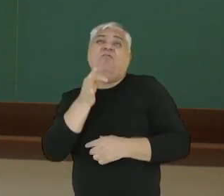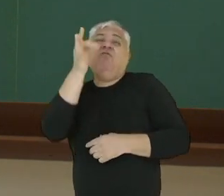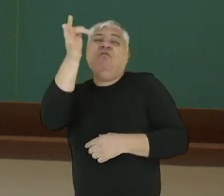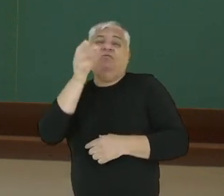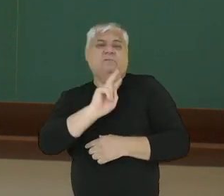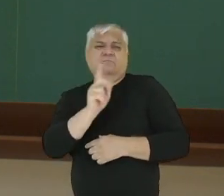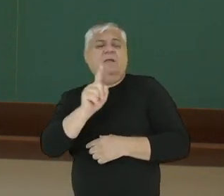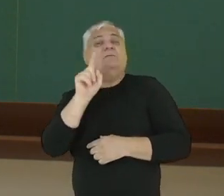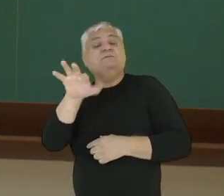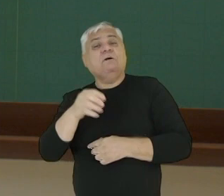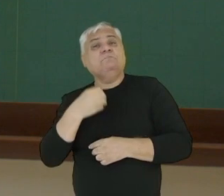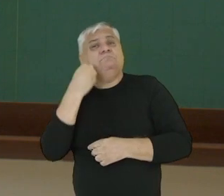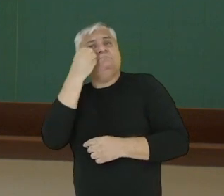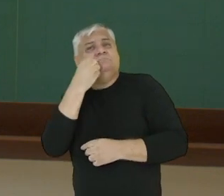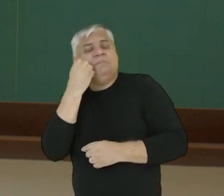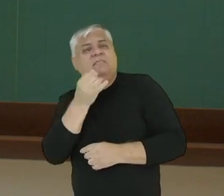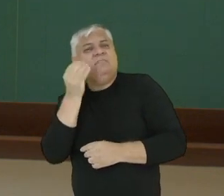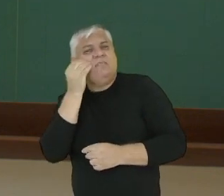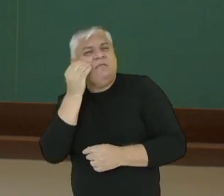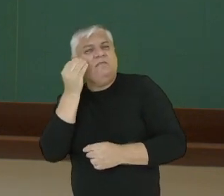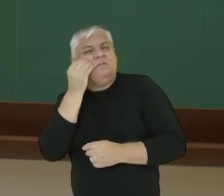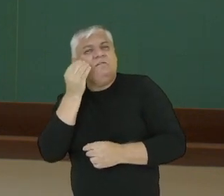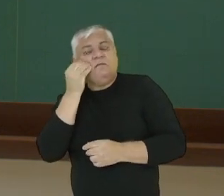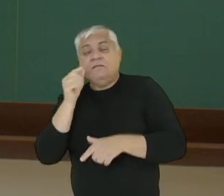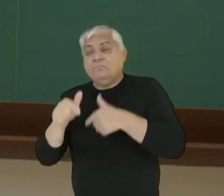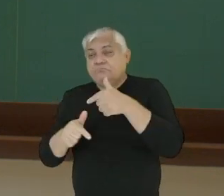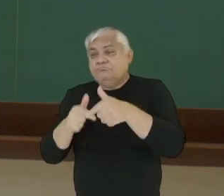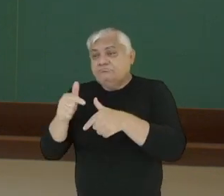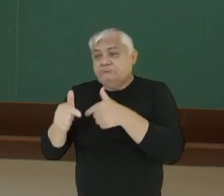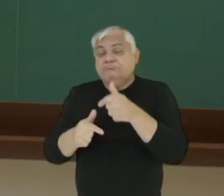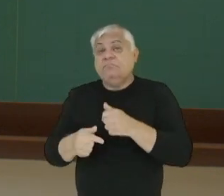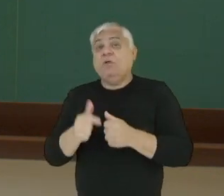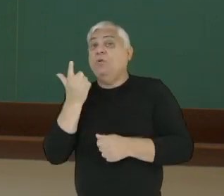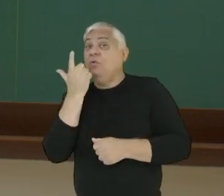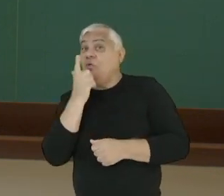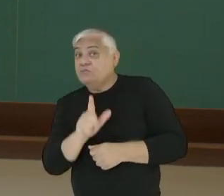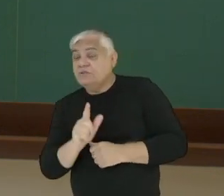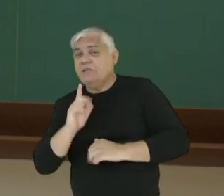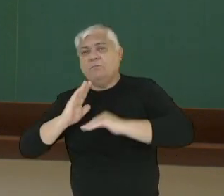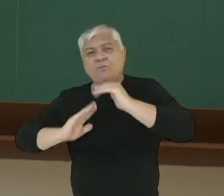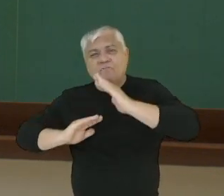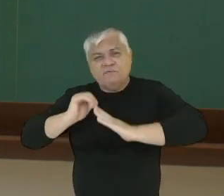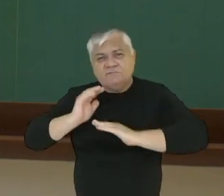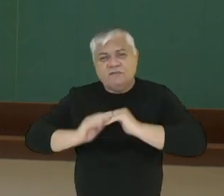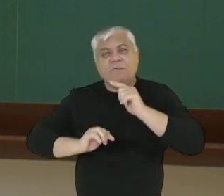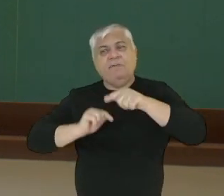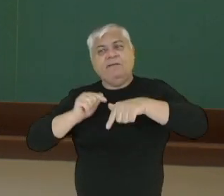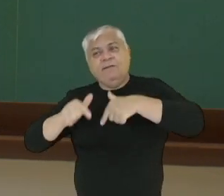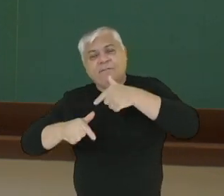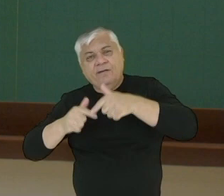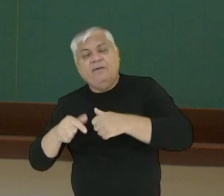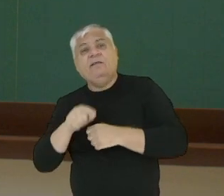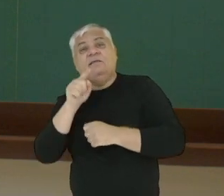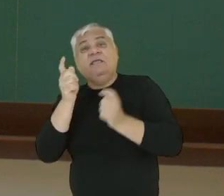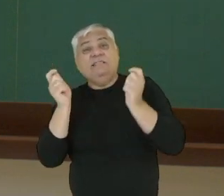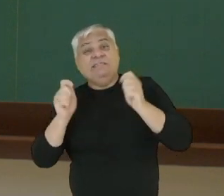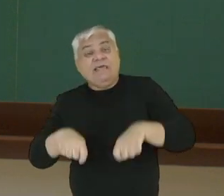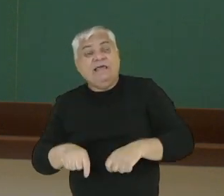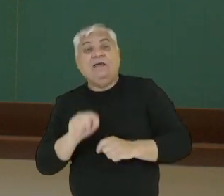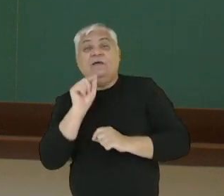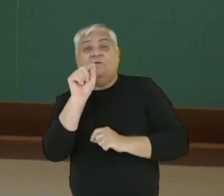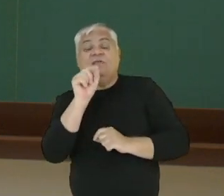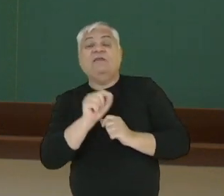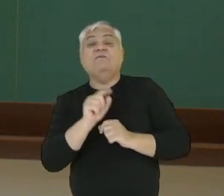sempre, para o resto da sua vida, mas você já pode ir arrumando alguma profissãozinha que te